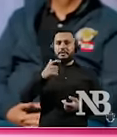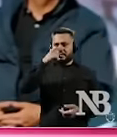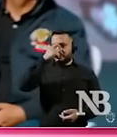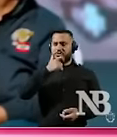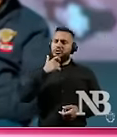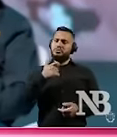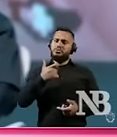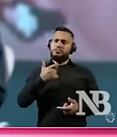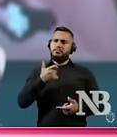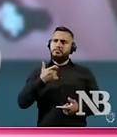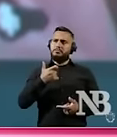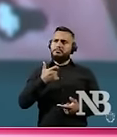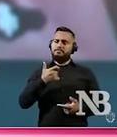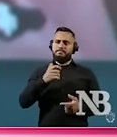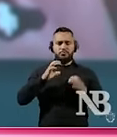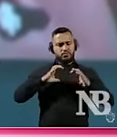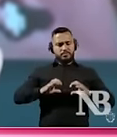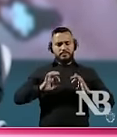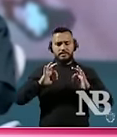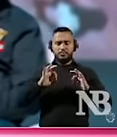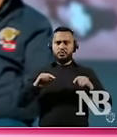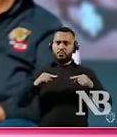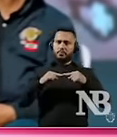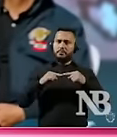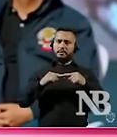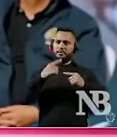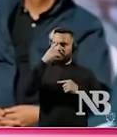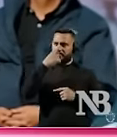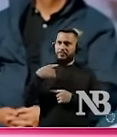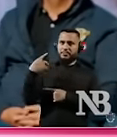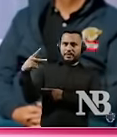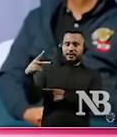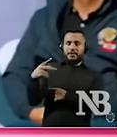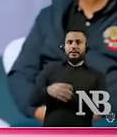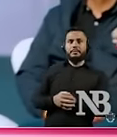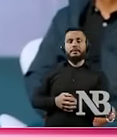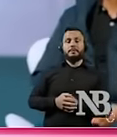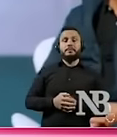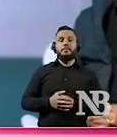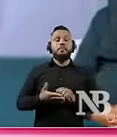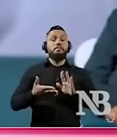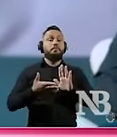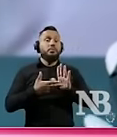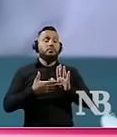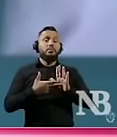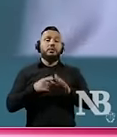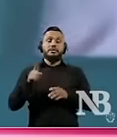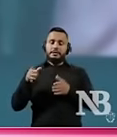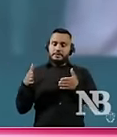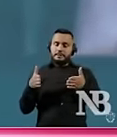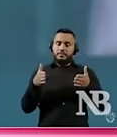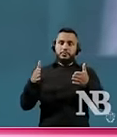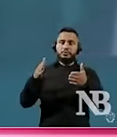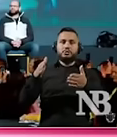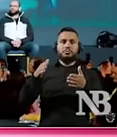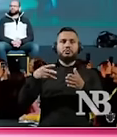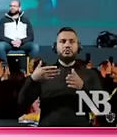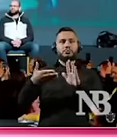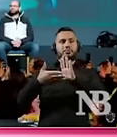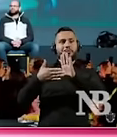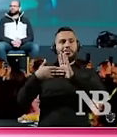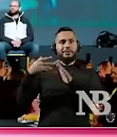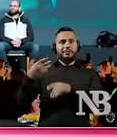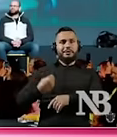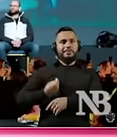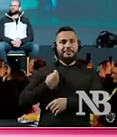ele era, esse que é o meu ponto, quando ele decidiu ser quem ele era, o propósito, ele estava no rumo do propósito dele. Só